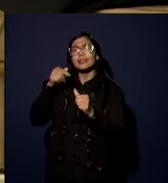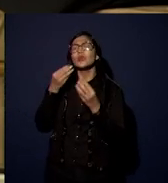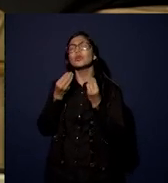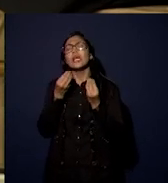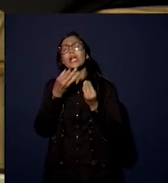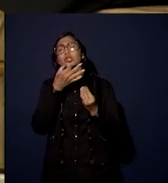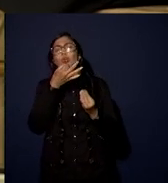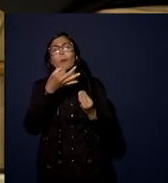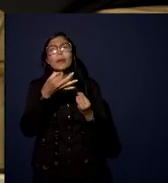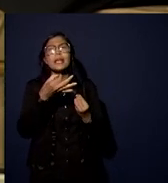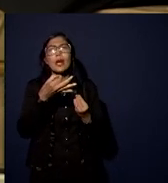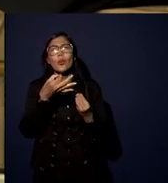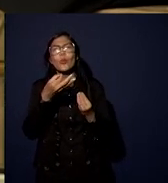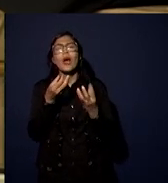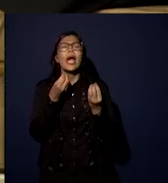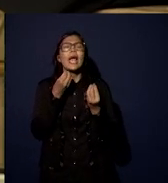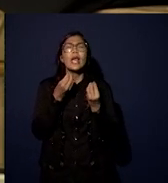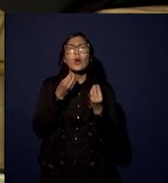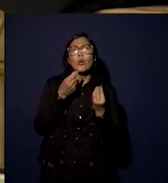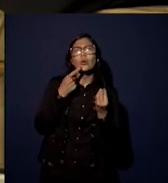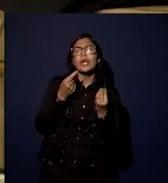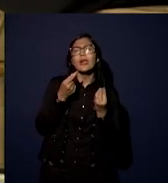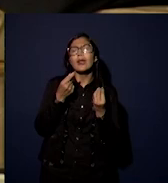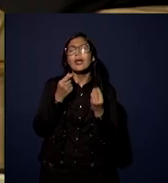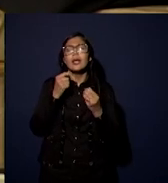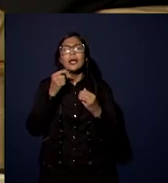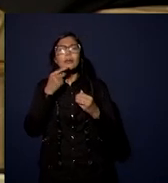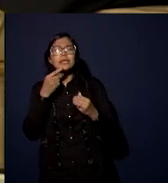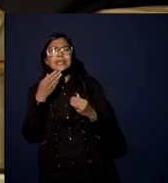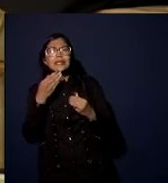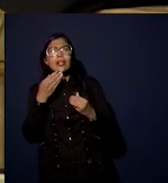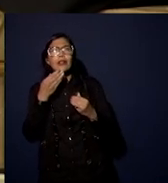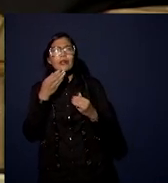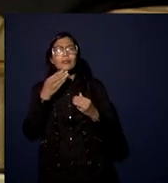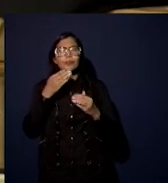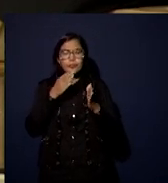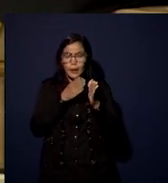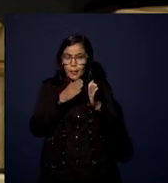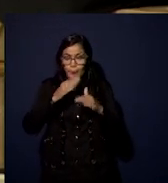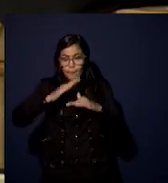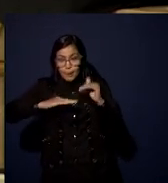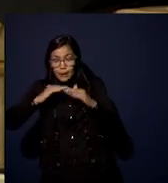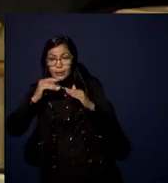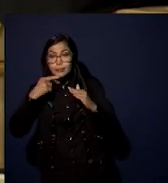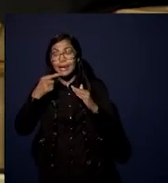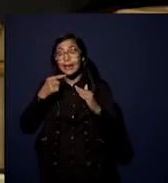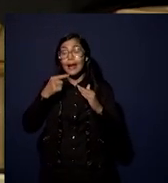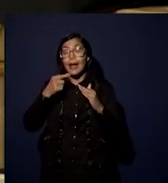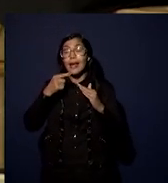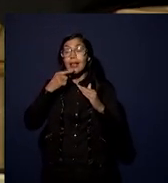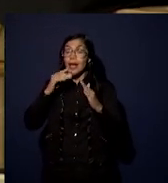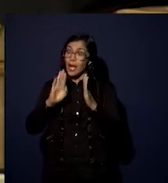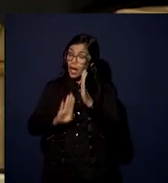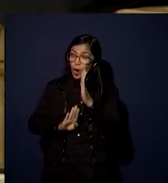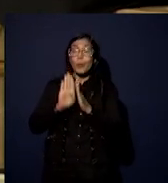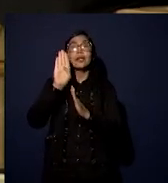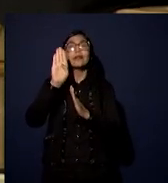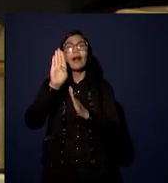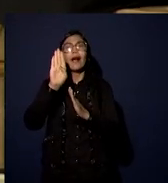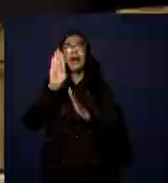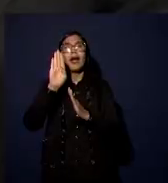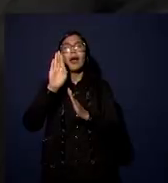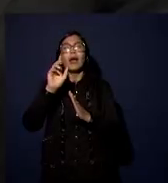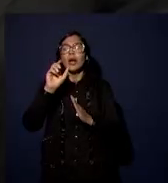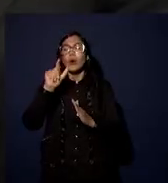opinião o que precisa ser feito para liberar o potencial para o desenvolvimento do setor de gás no Brasil